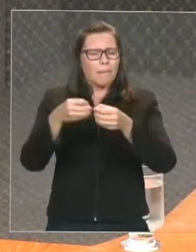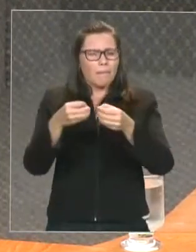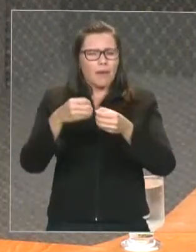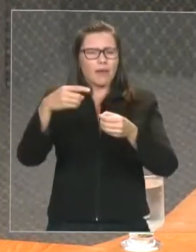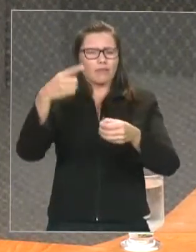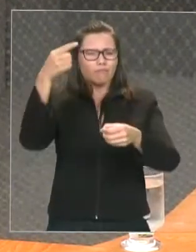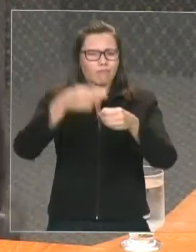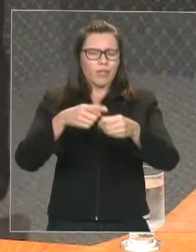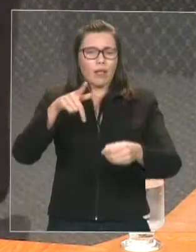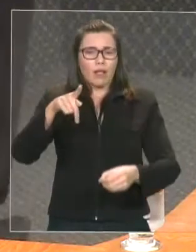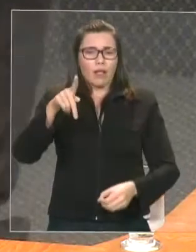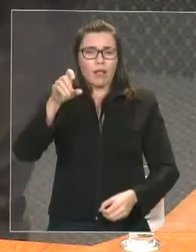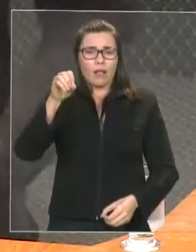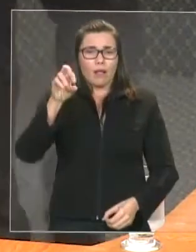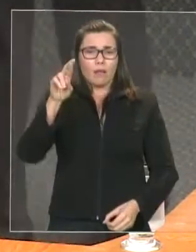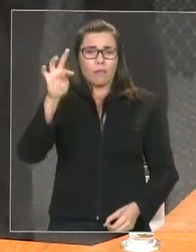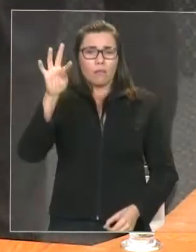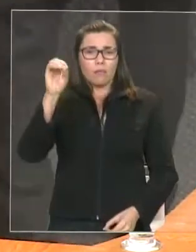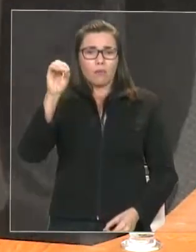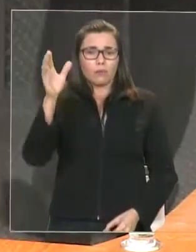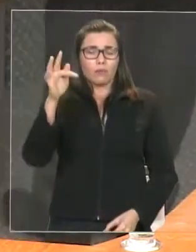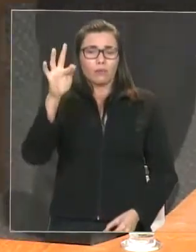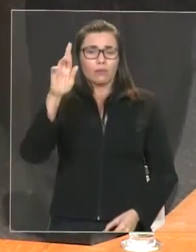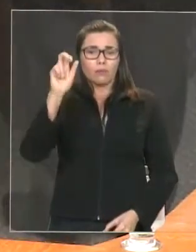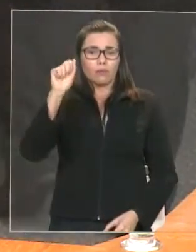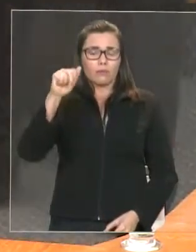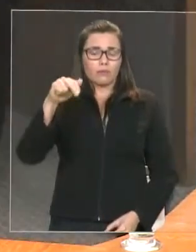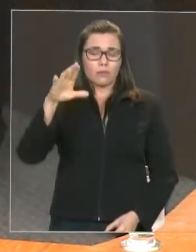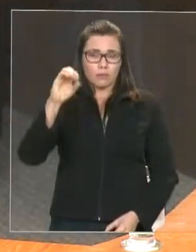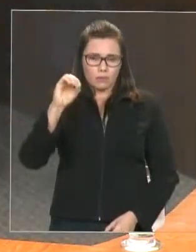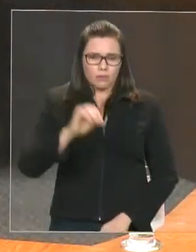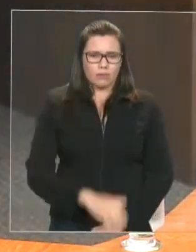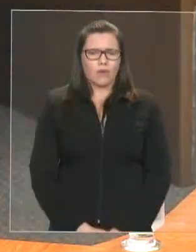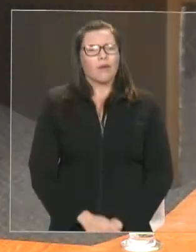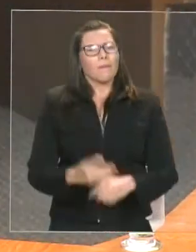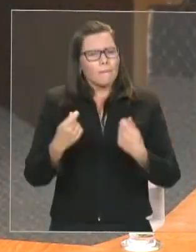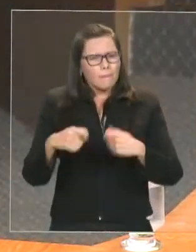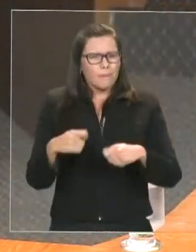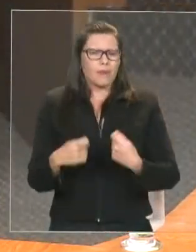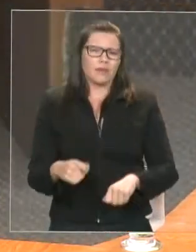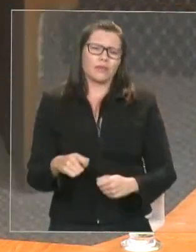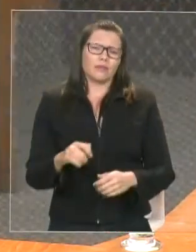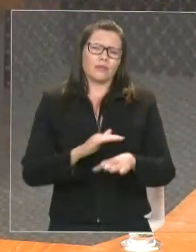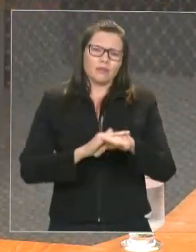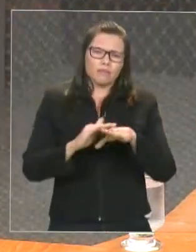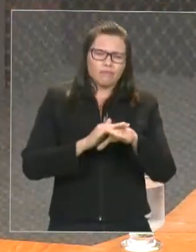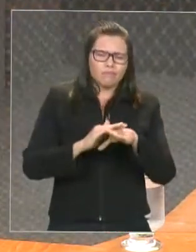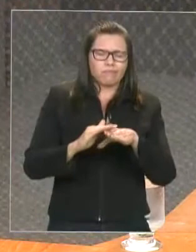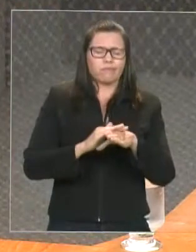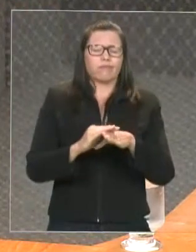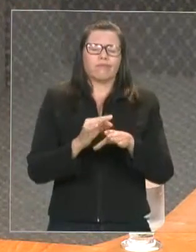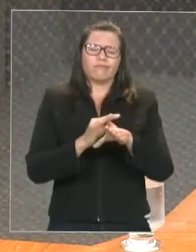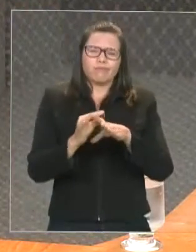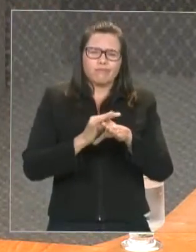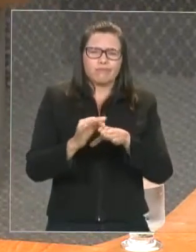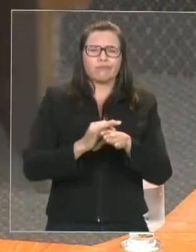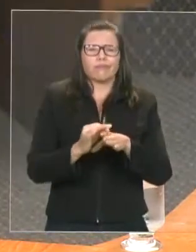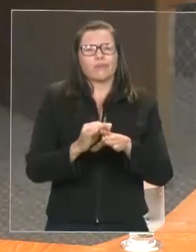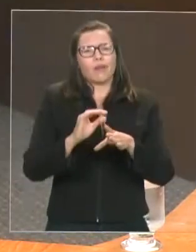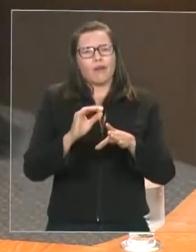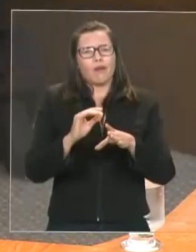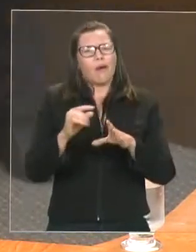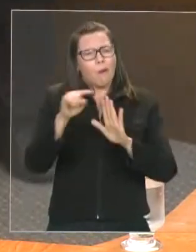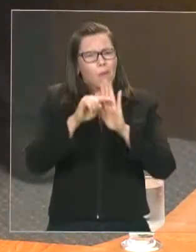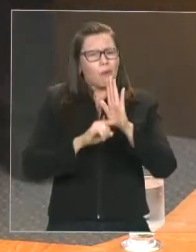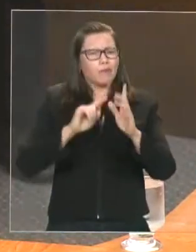de infraestrutura, e nós precisamos contemplar urgentemente com o município de Porto Franco este programa. Era só isso, senhor presidente, que eu quero